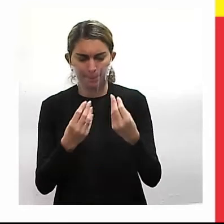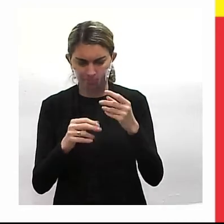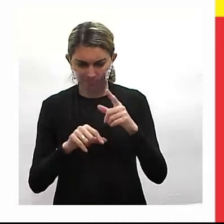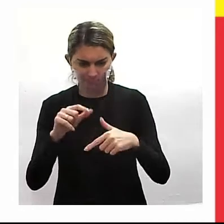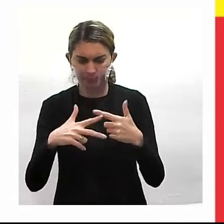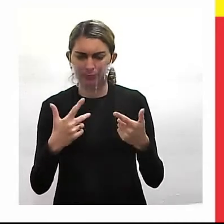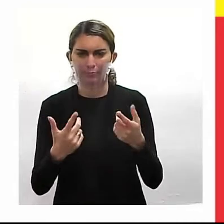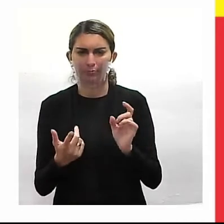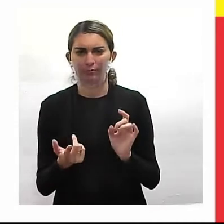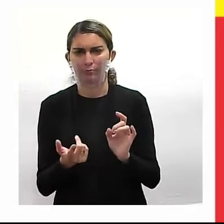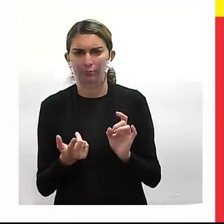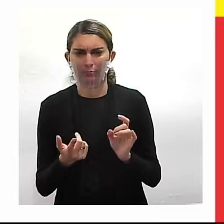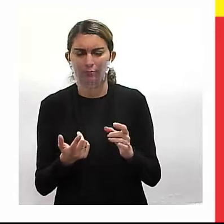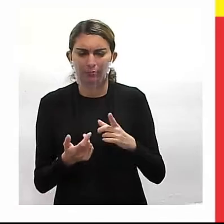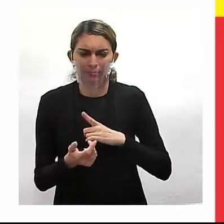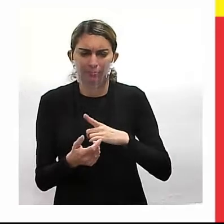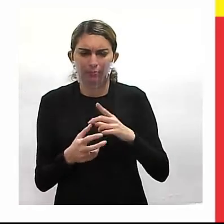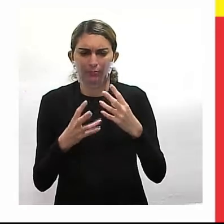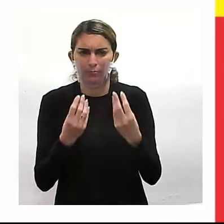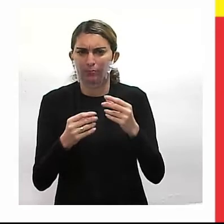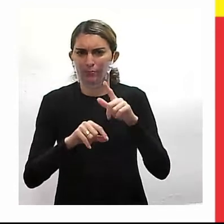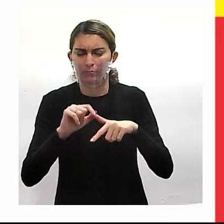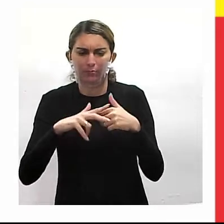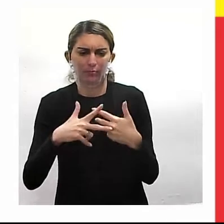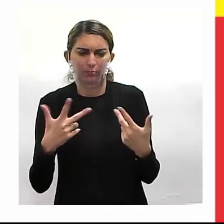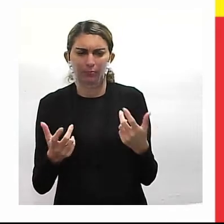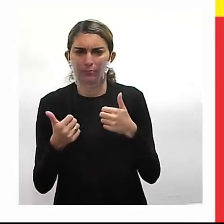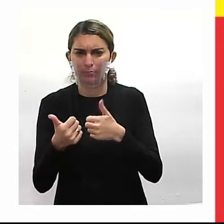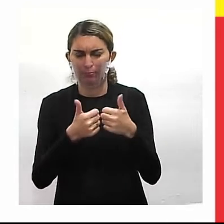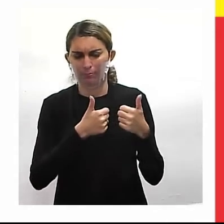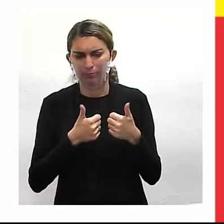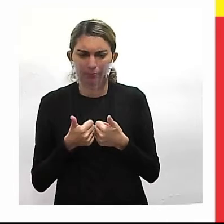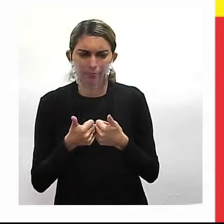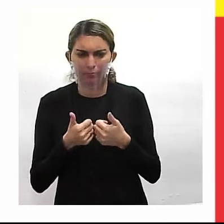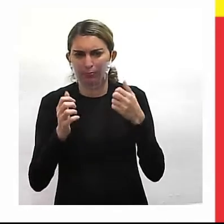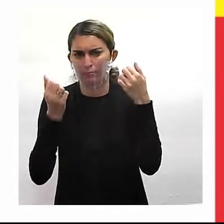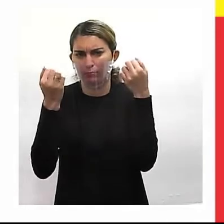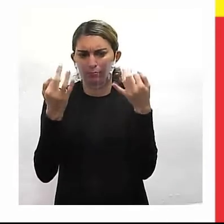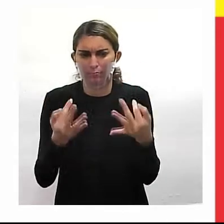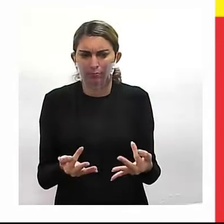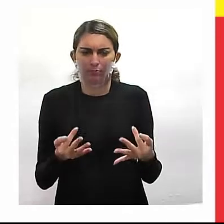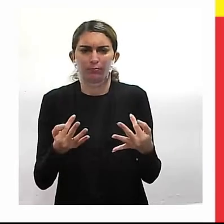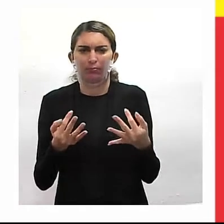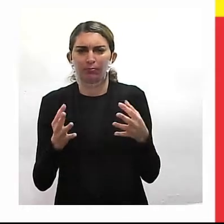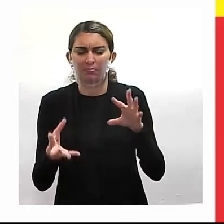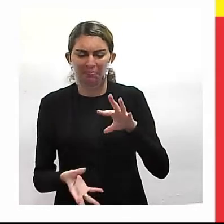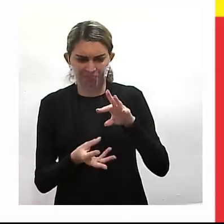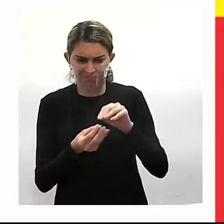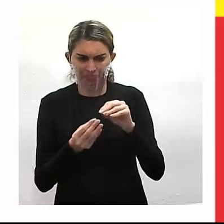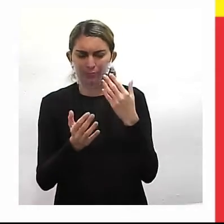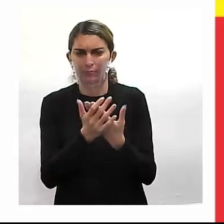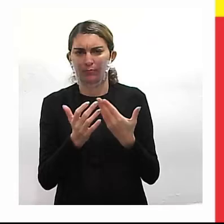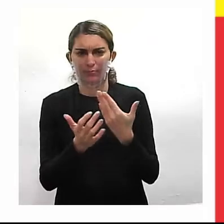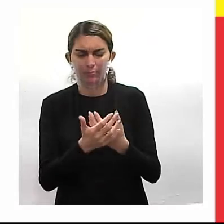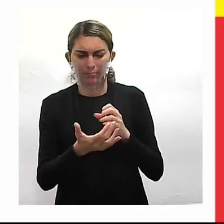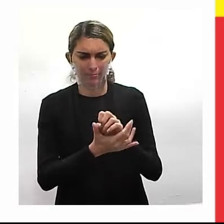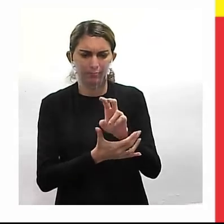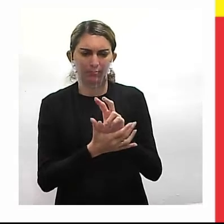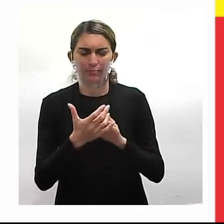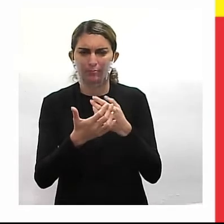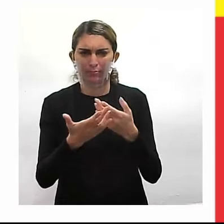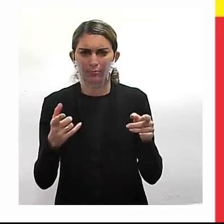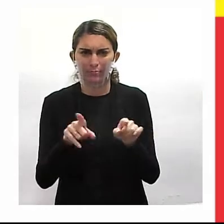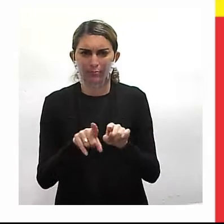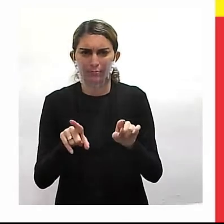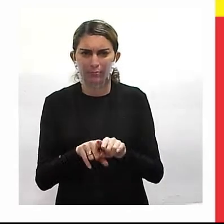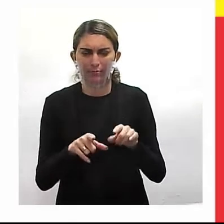não assim, tem muito material bem mais assim explicado, tem mais complementação da aula do EducaPE também, lá